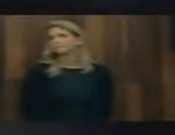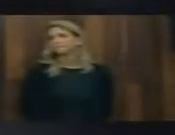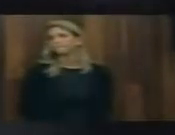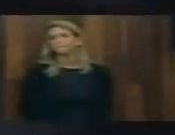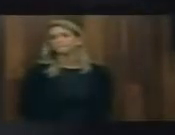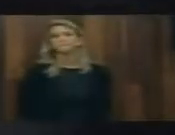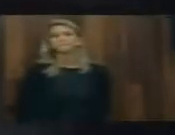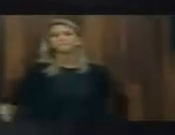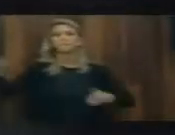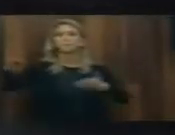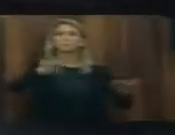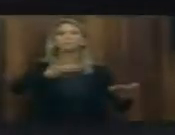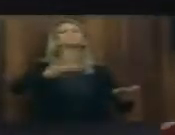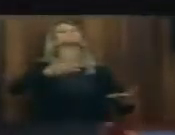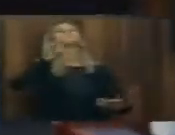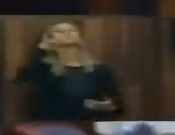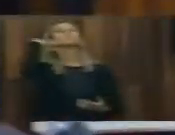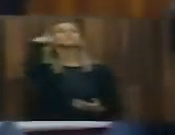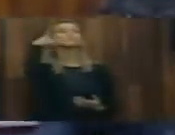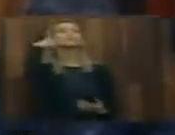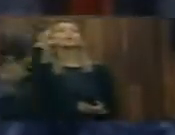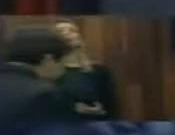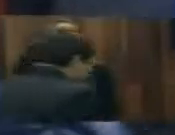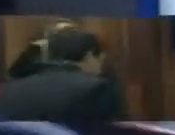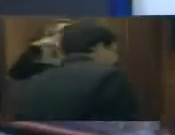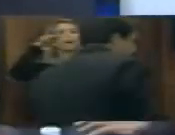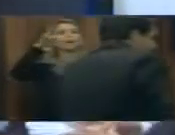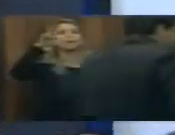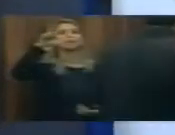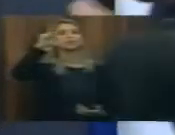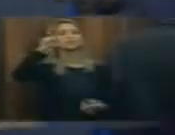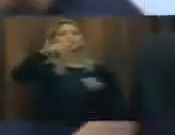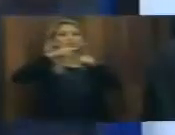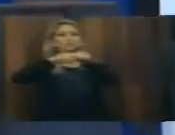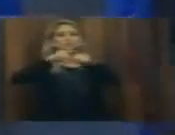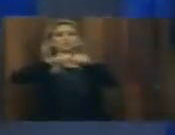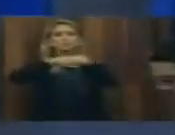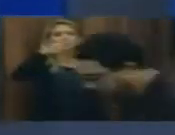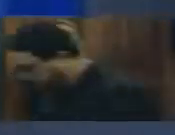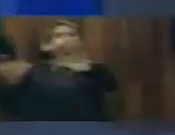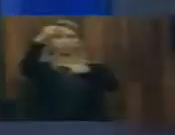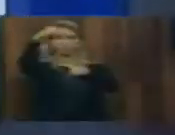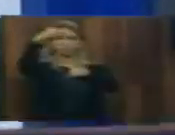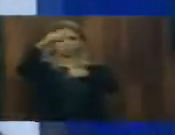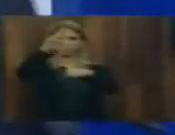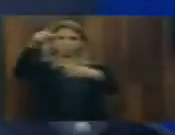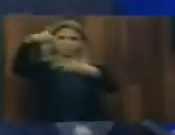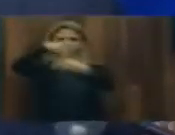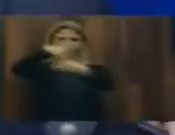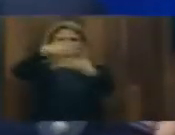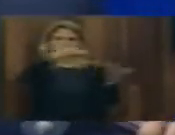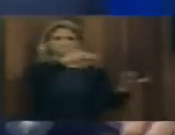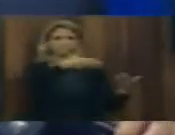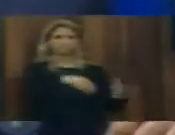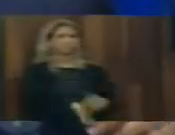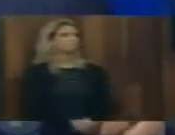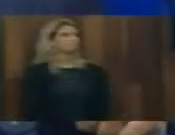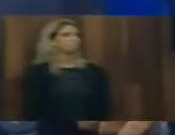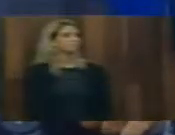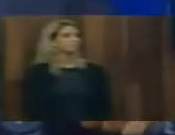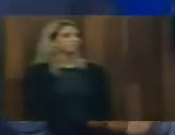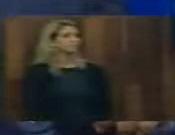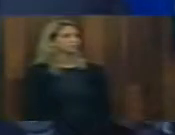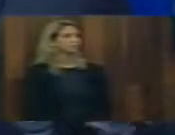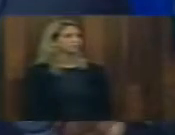Como próximo orador inscrito, o vereador Aquiles Barreto. Seu tempo regimental é de 10 minutos. A presidenta